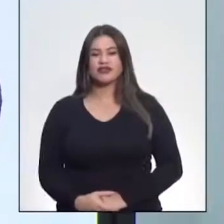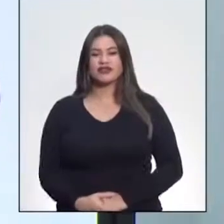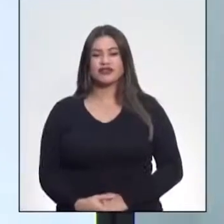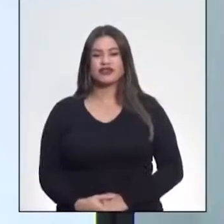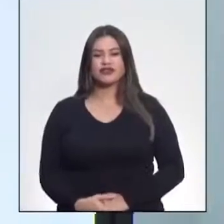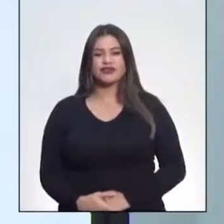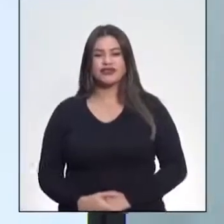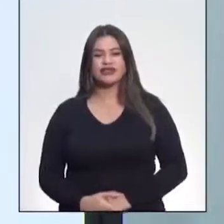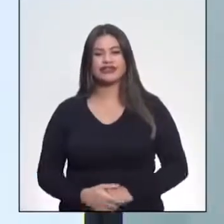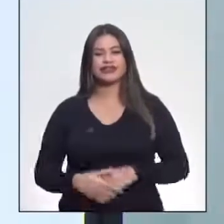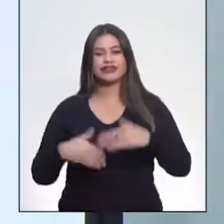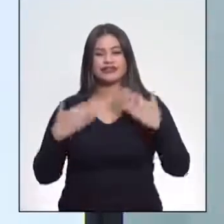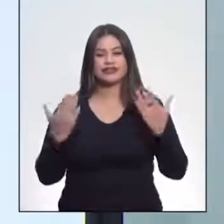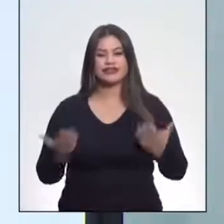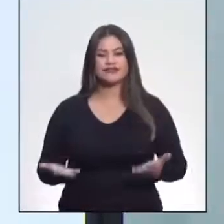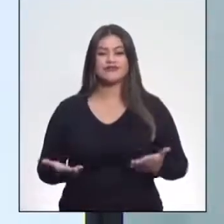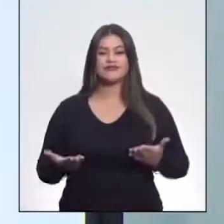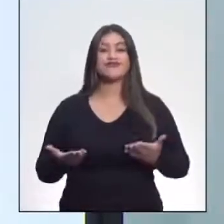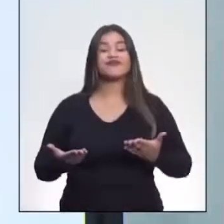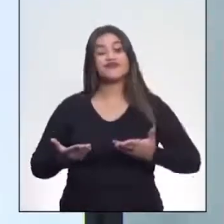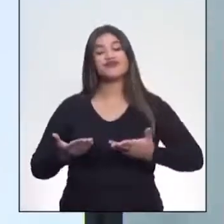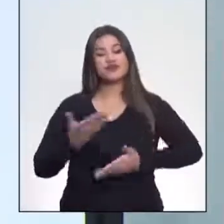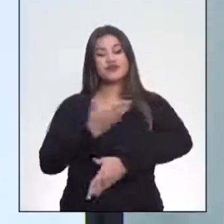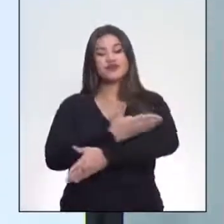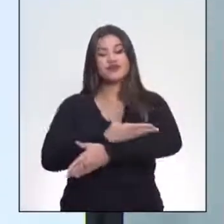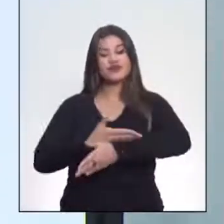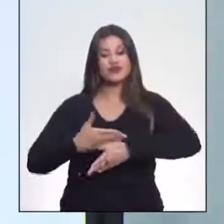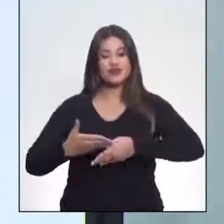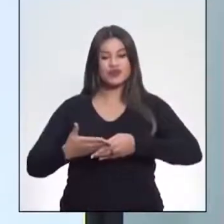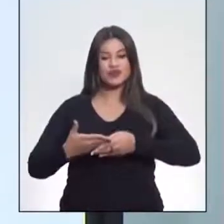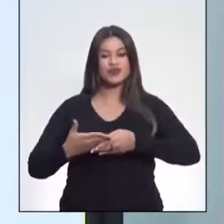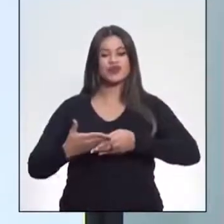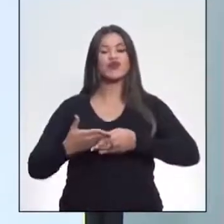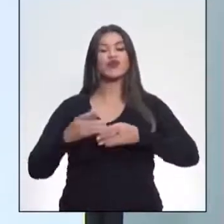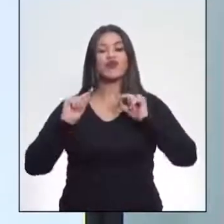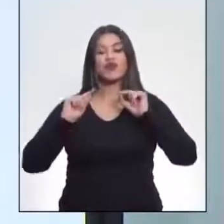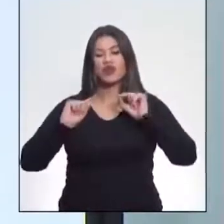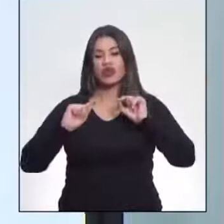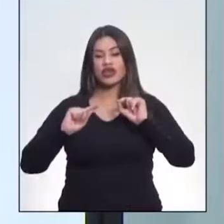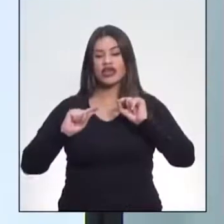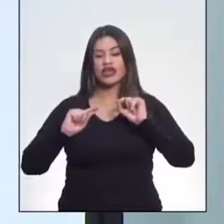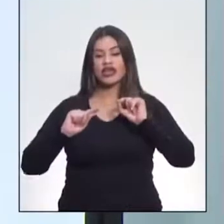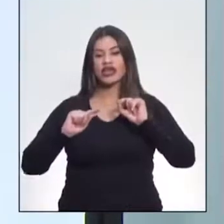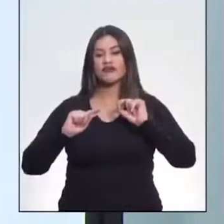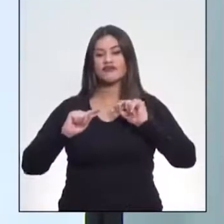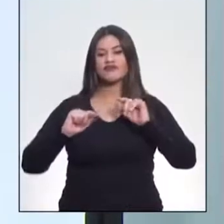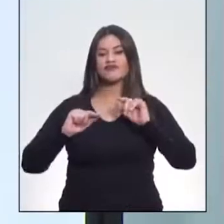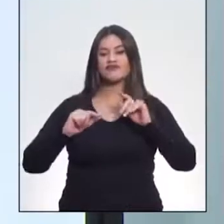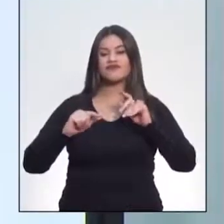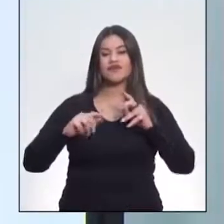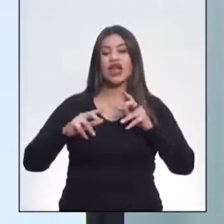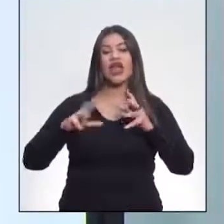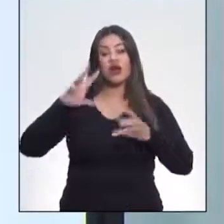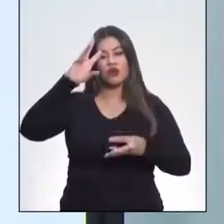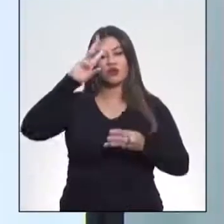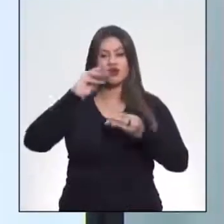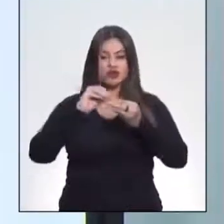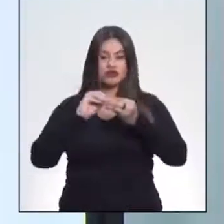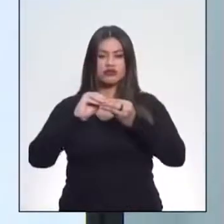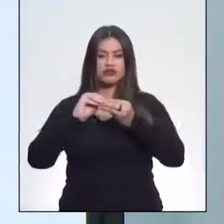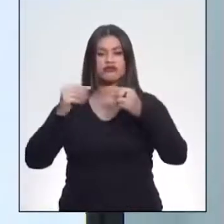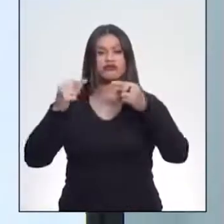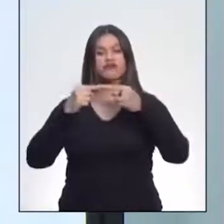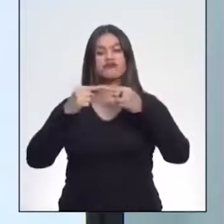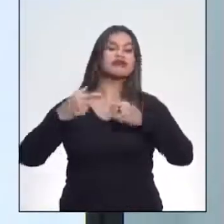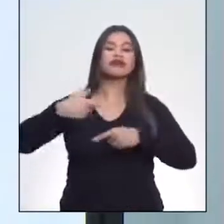aqui para mim bom como de costume no começo de todas as aulas eu faço um apanhado da última aula